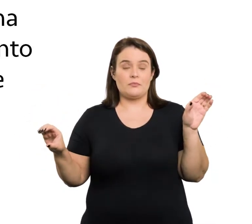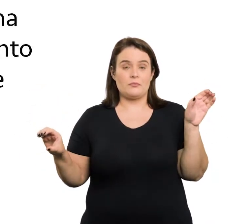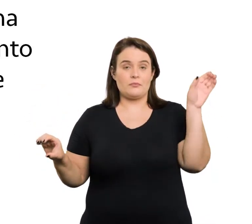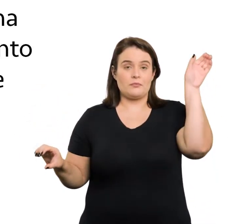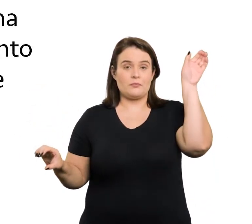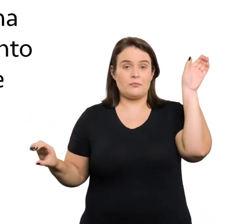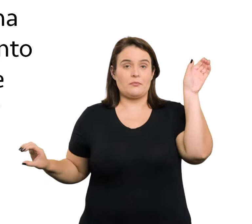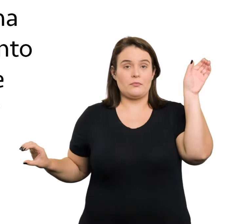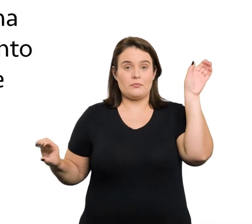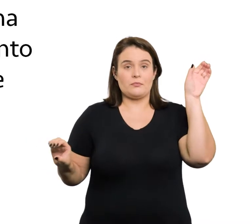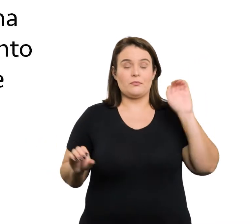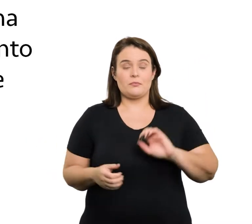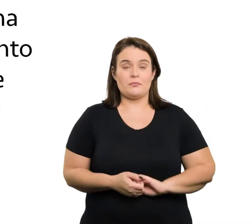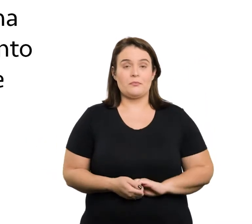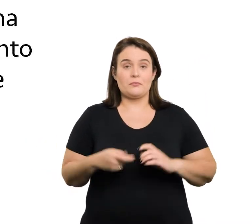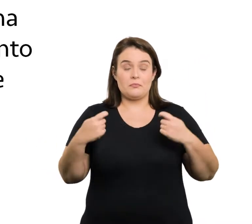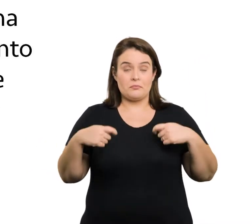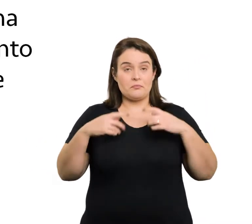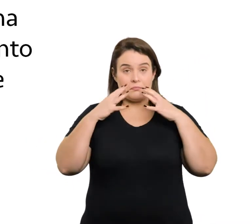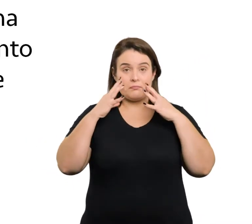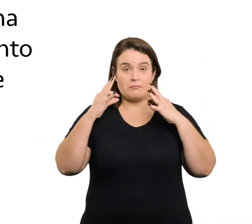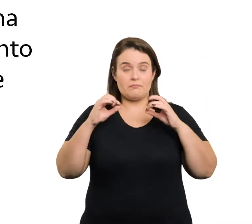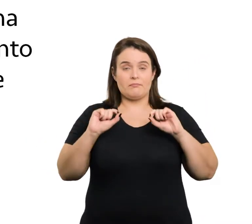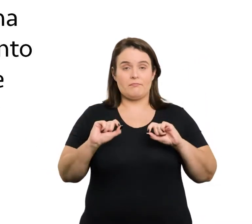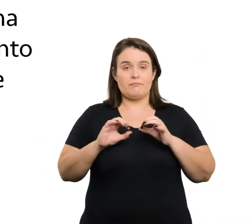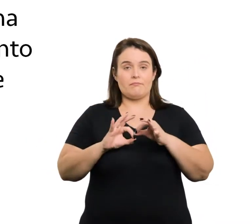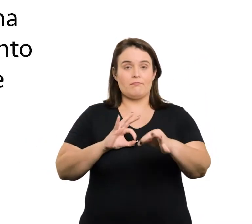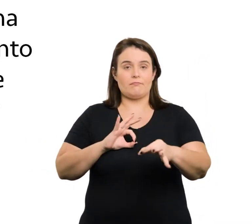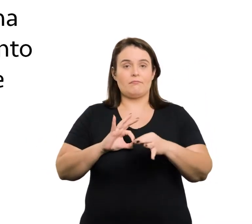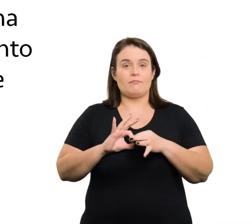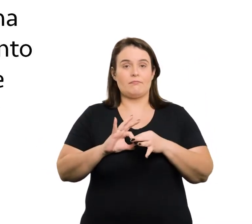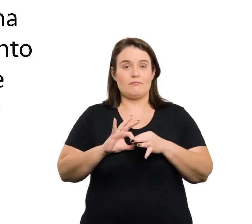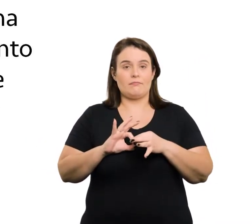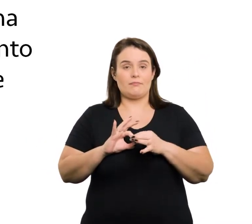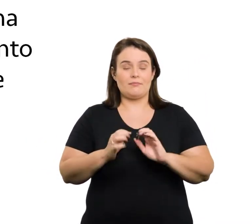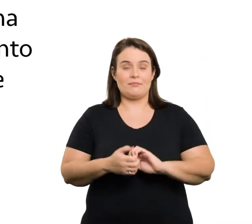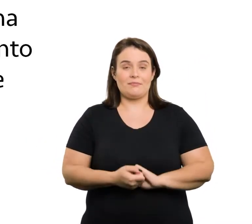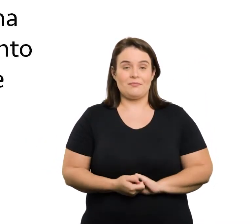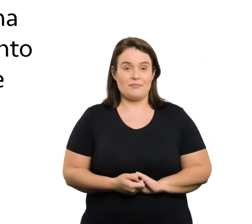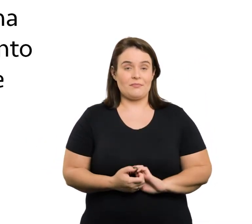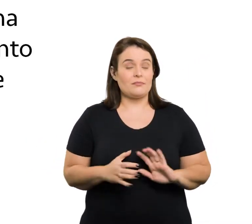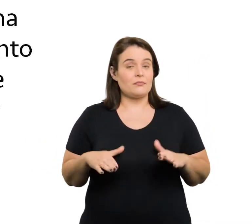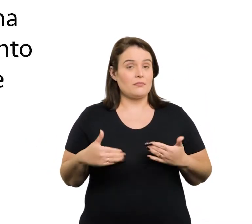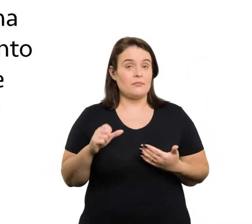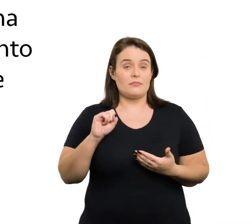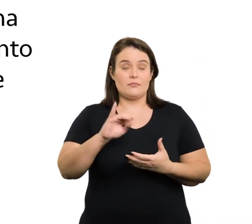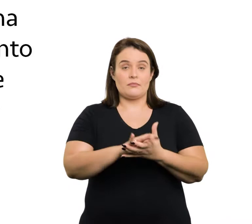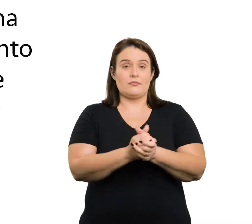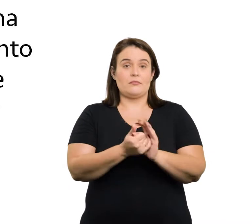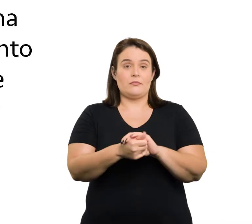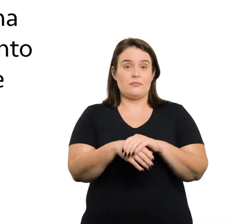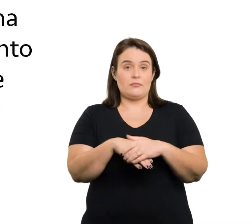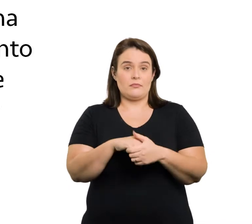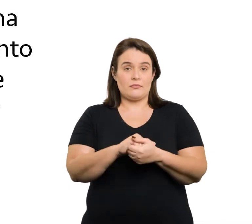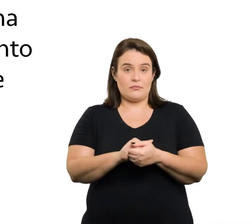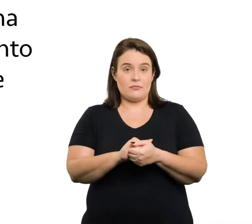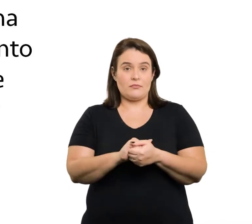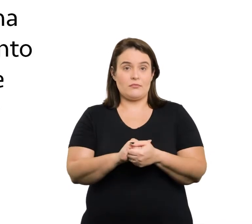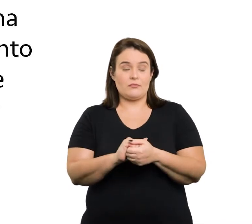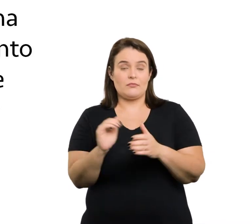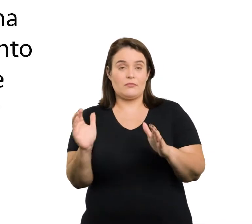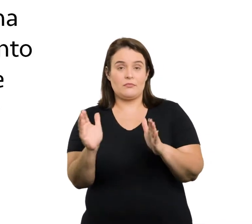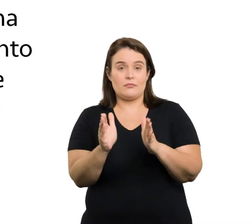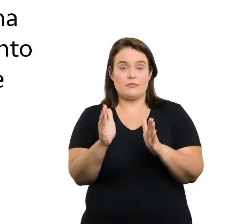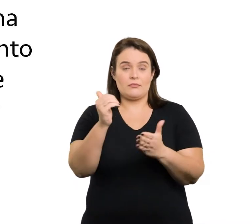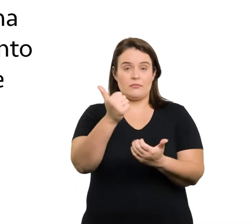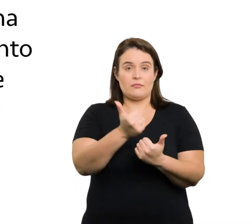uma horizontal e uma vertical. Atentar dimensionamento e disposição na figura. No caso de lavatório